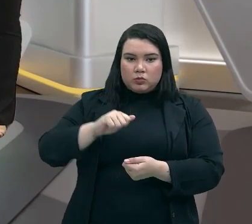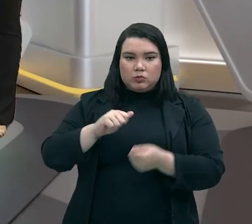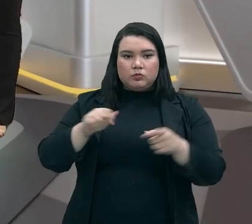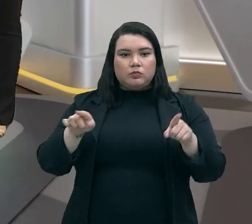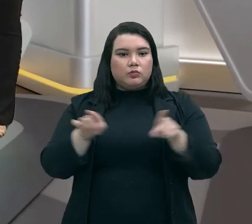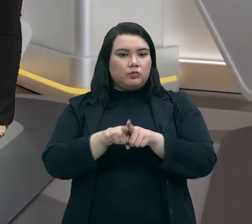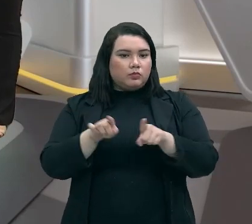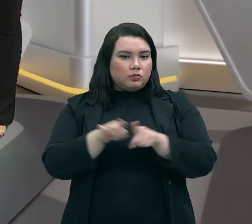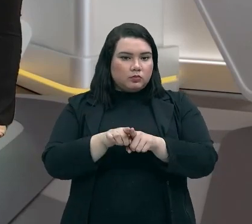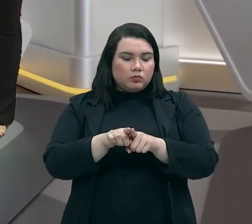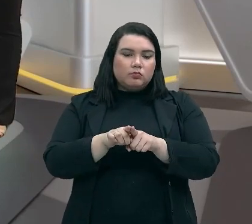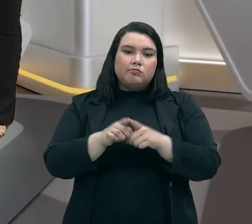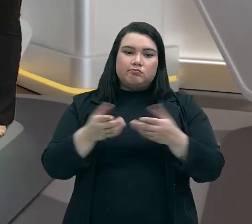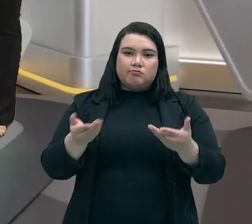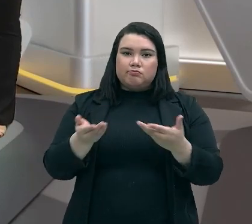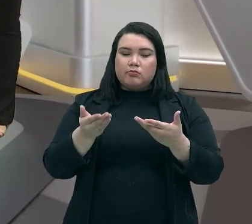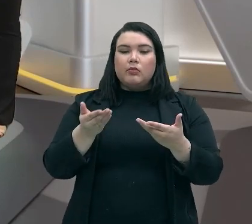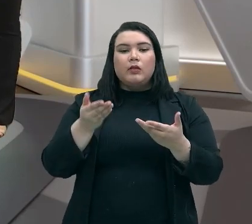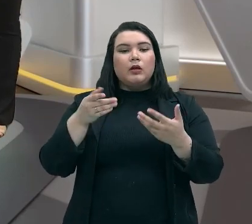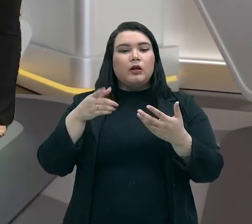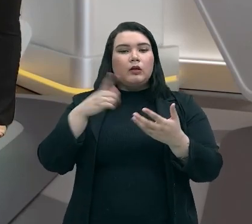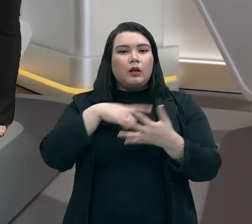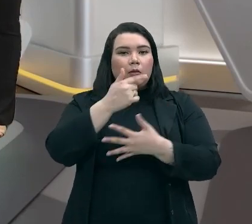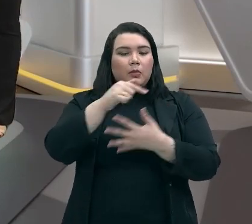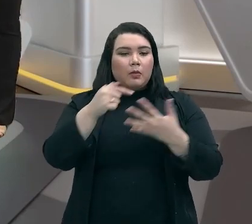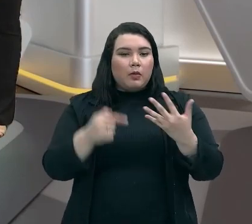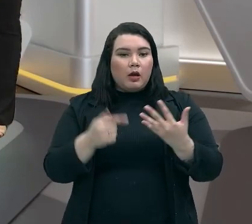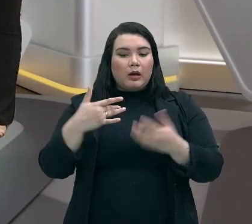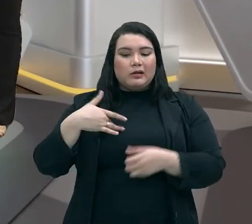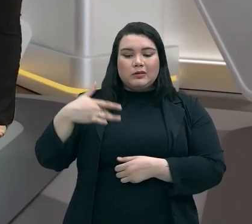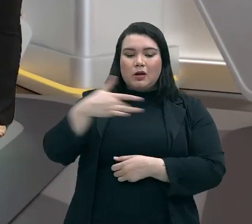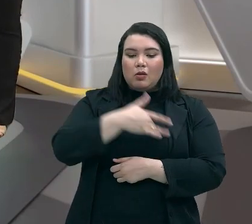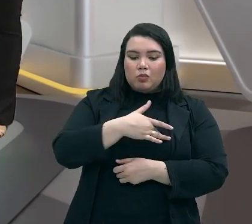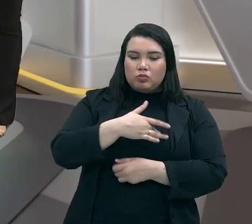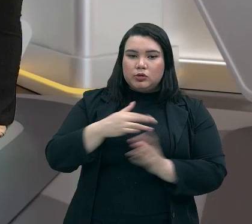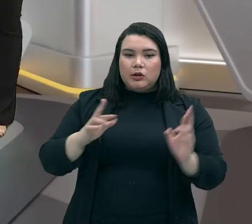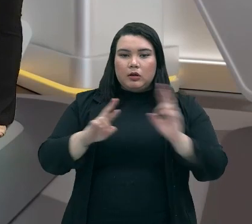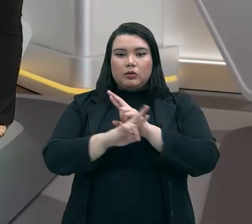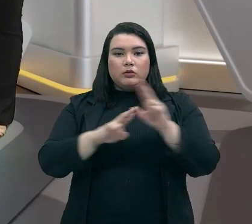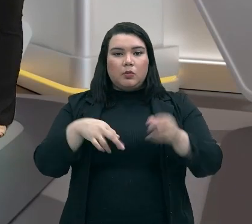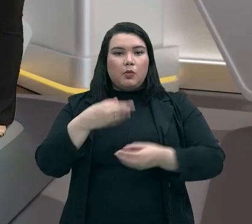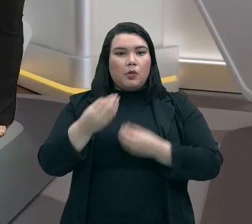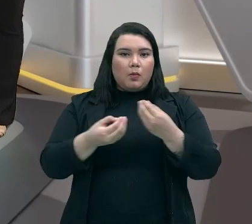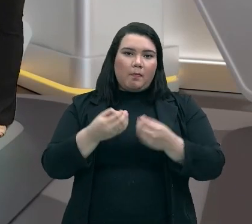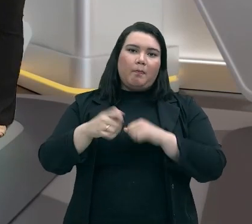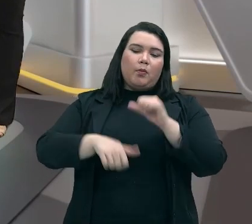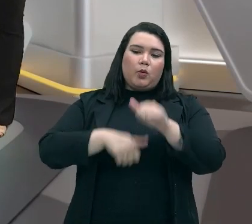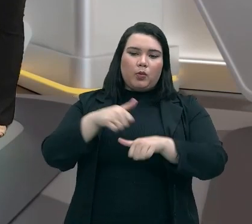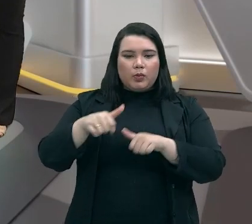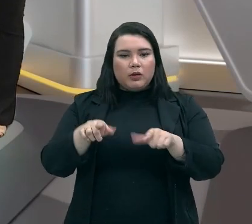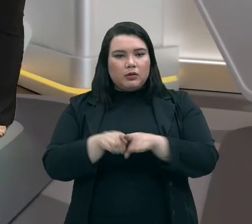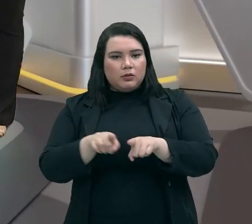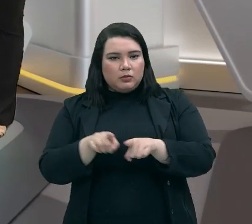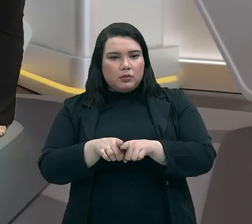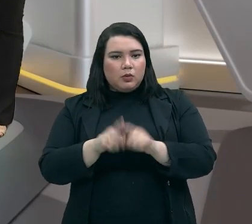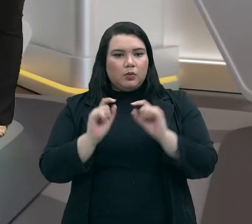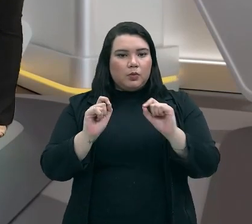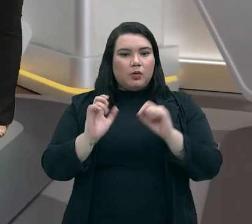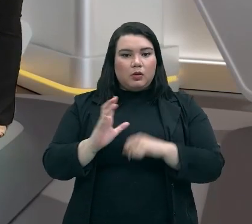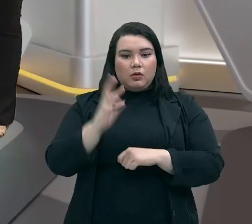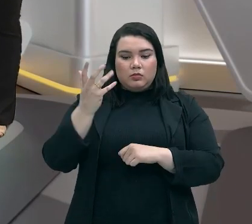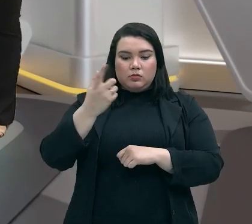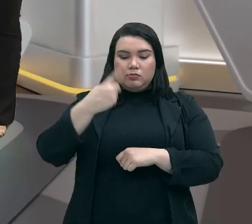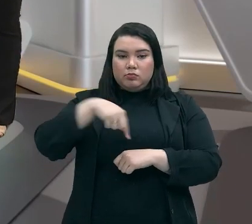também dessas interferências, a nossa saúde, né, também vai modificando. O que está acontecendo com a